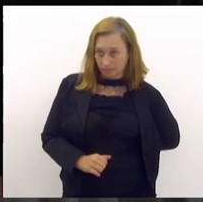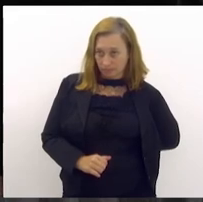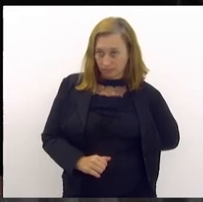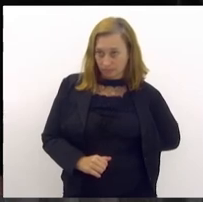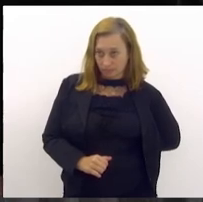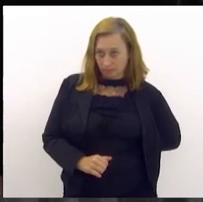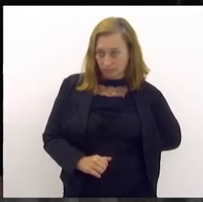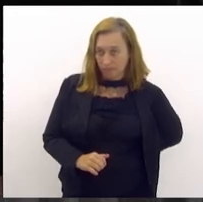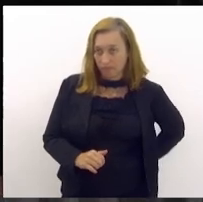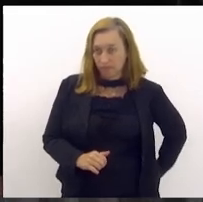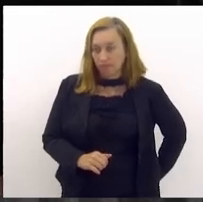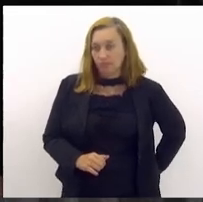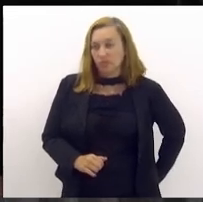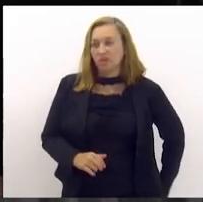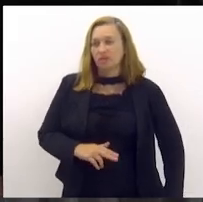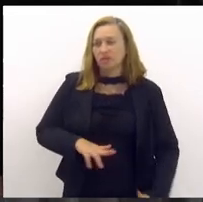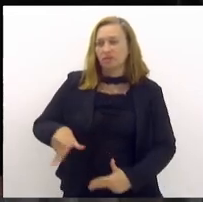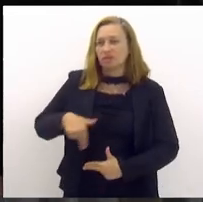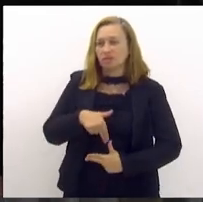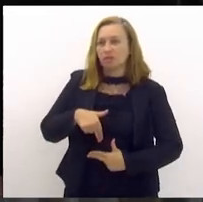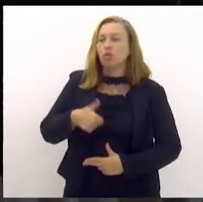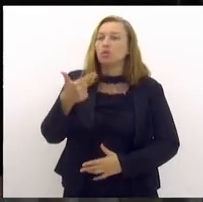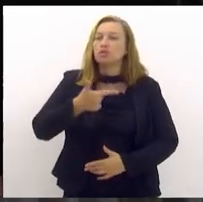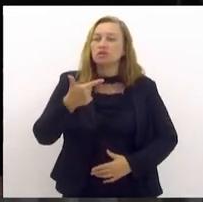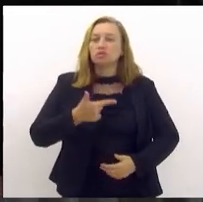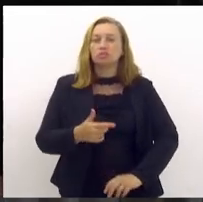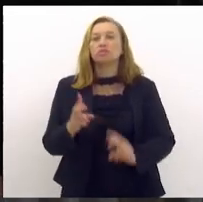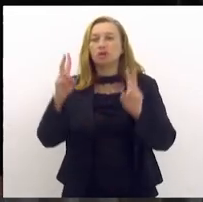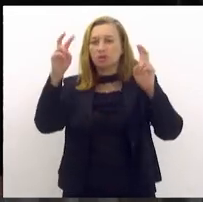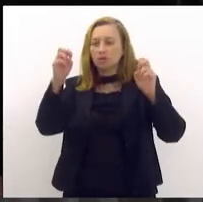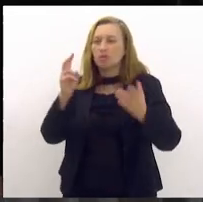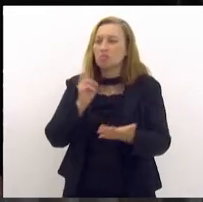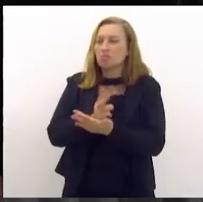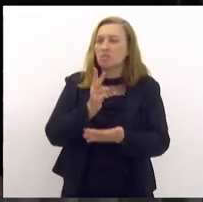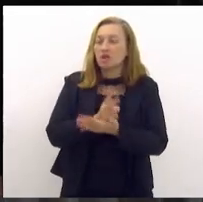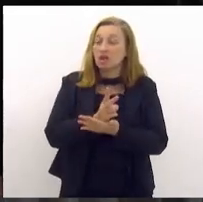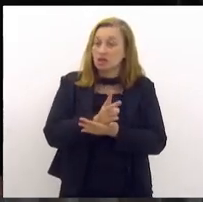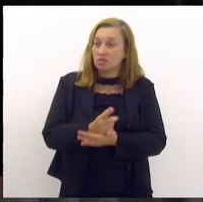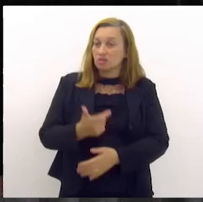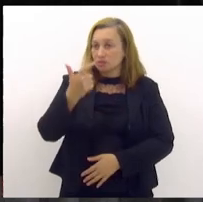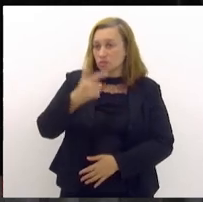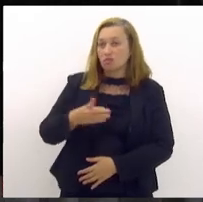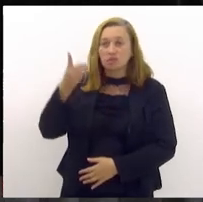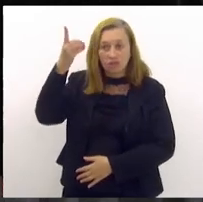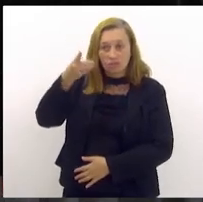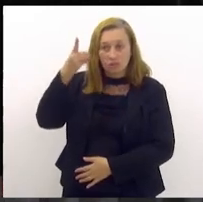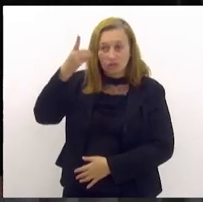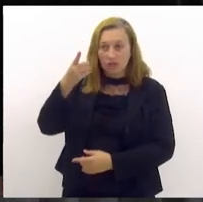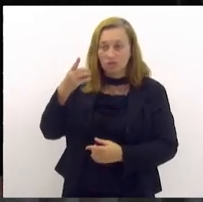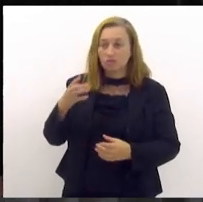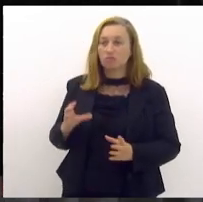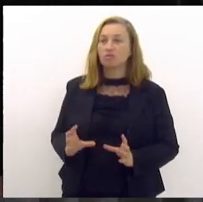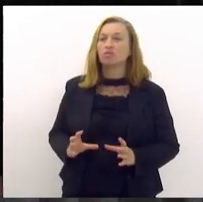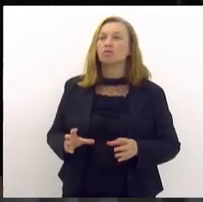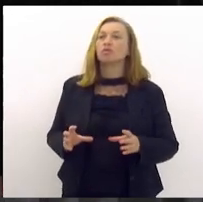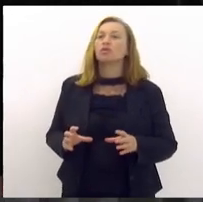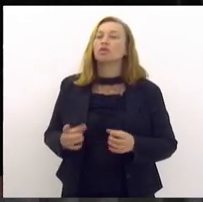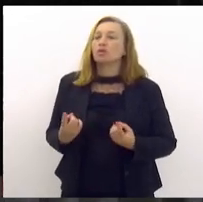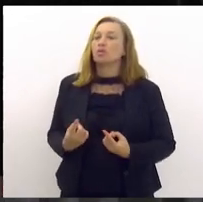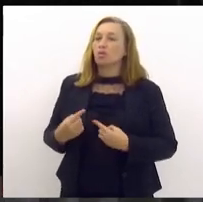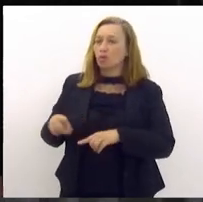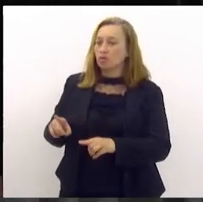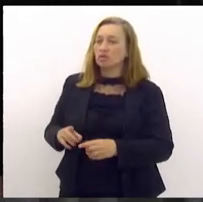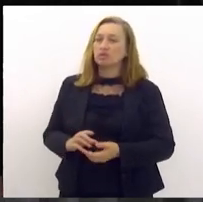na nossa tribuna. Segundo assunto, mesmo sendo um vereador, ou melhor, um deputado de oposição